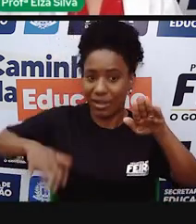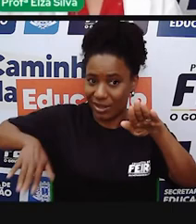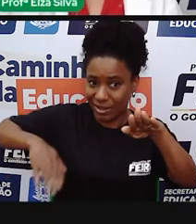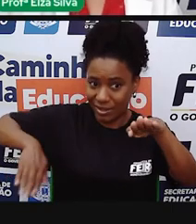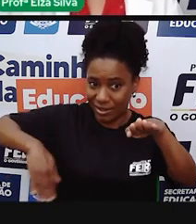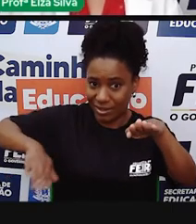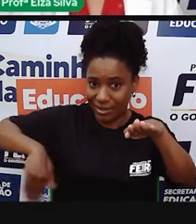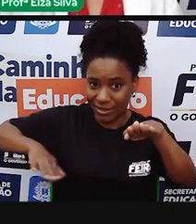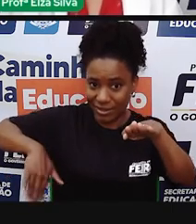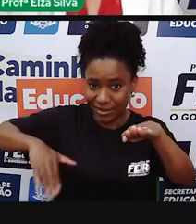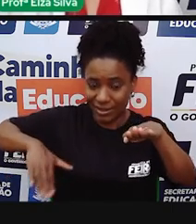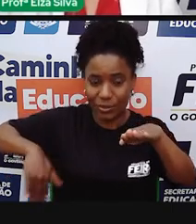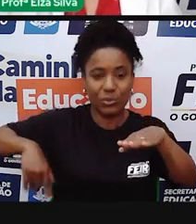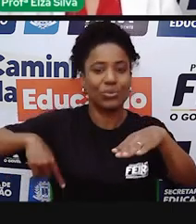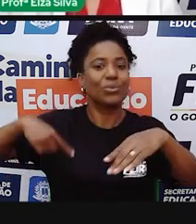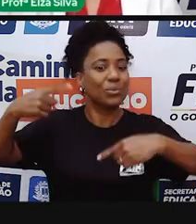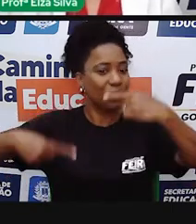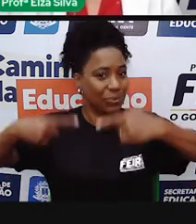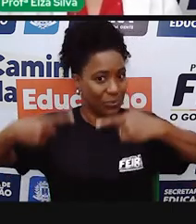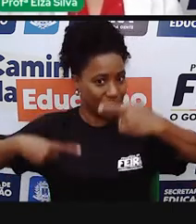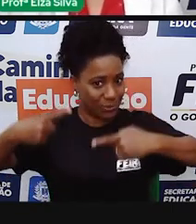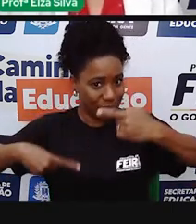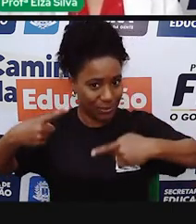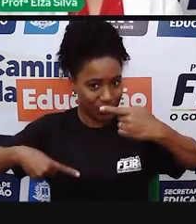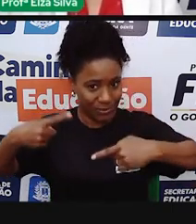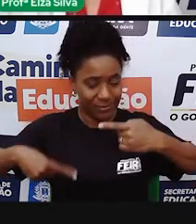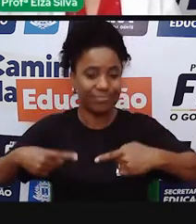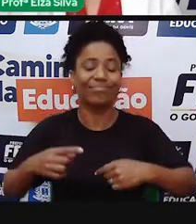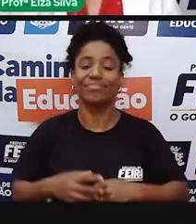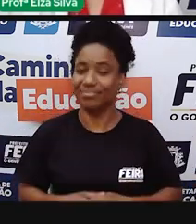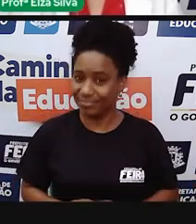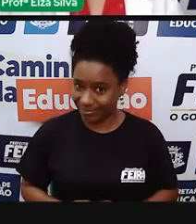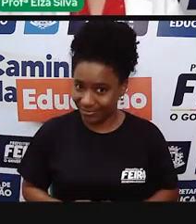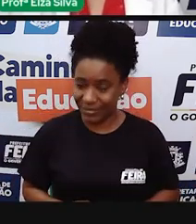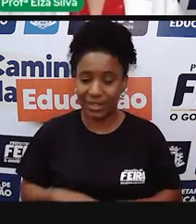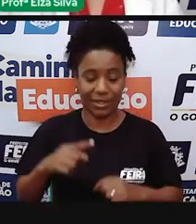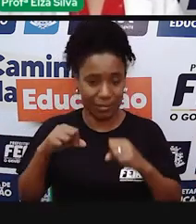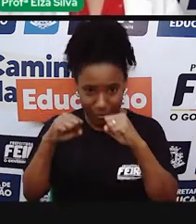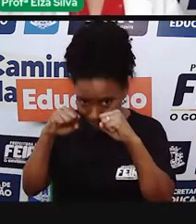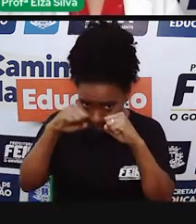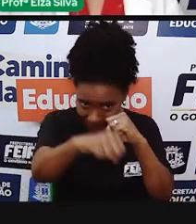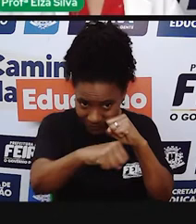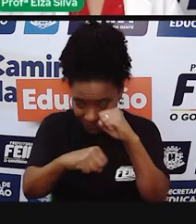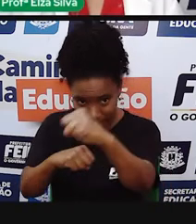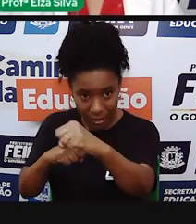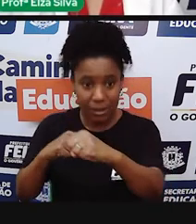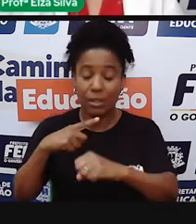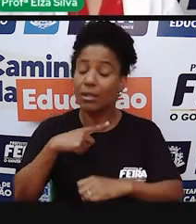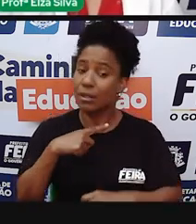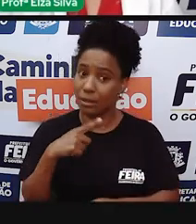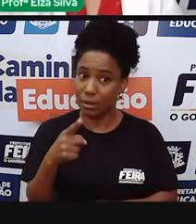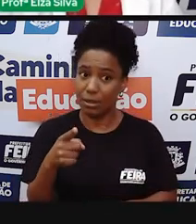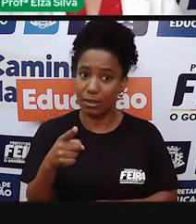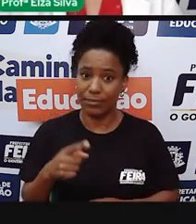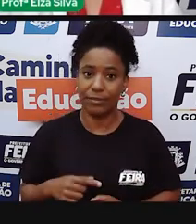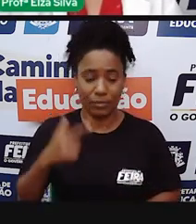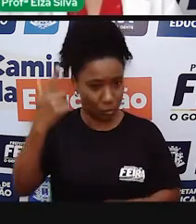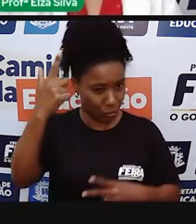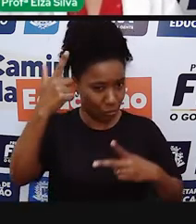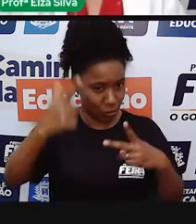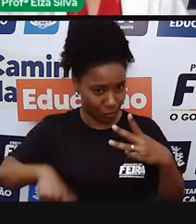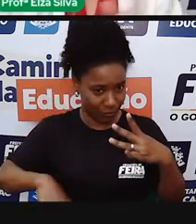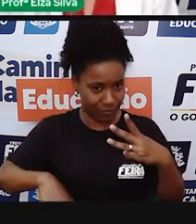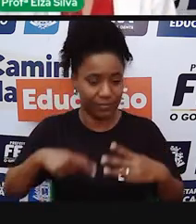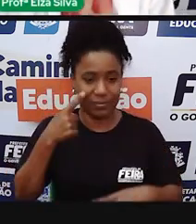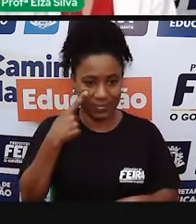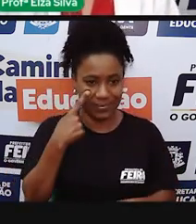de maratona, o pentatlo moderno e o boxe, ok? Então, vamos ouvir novamente